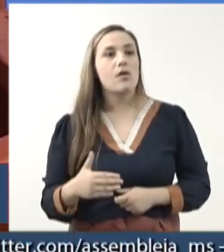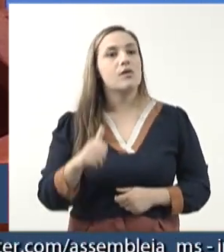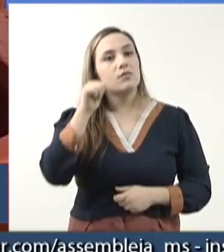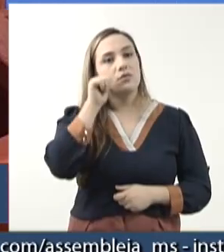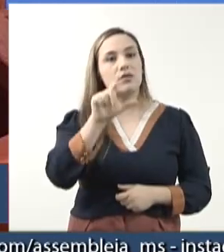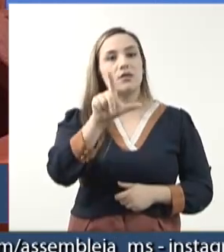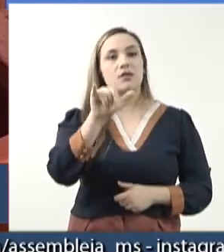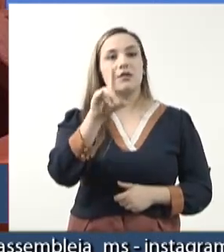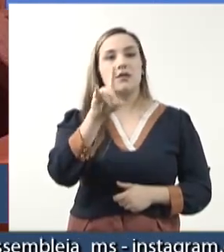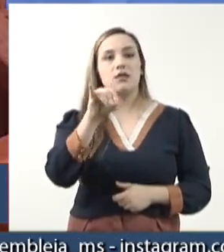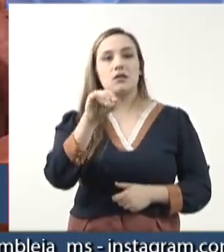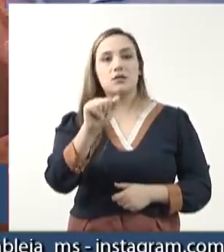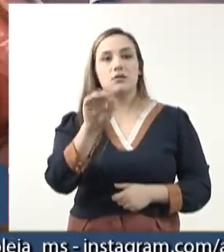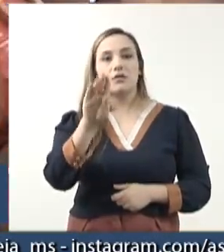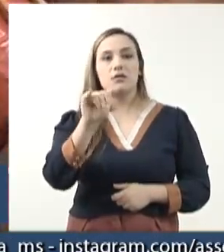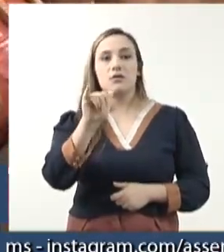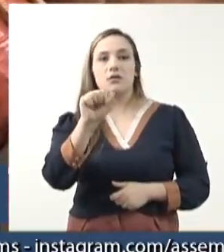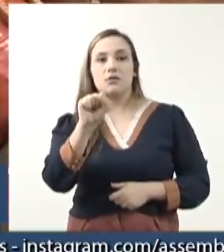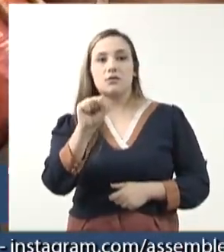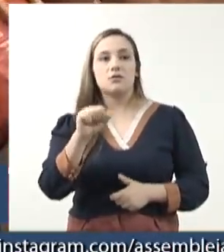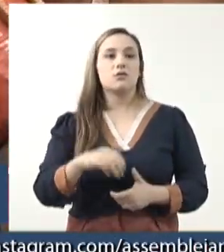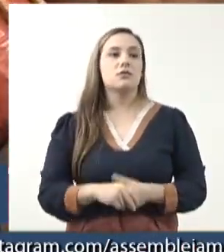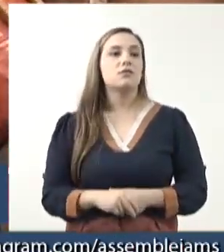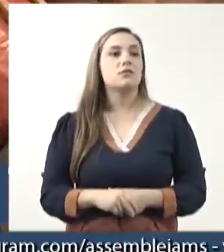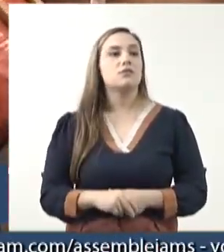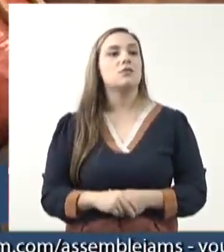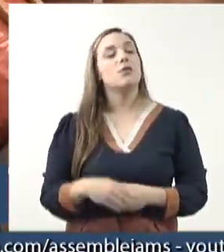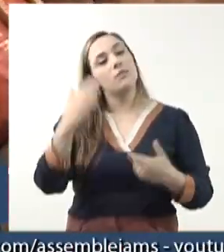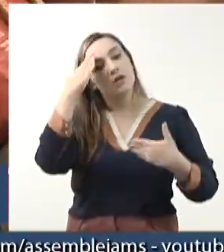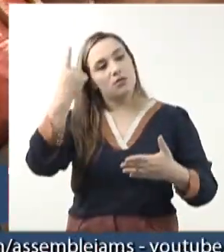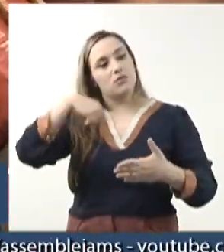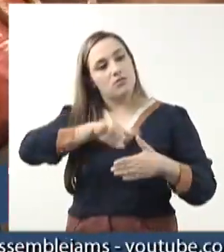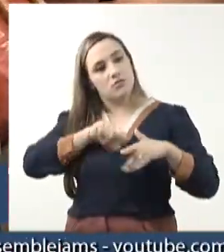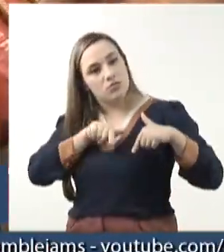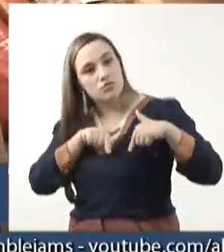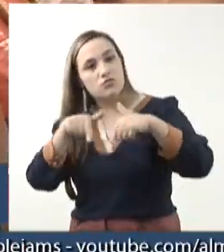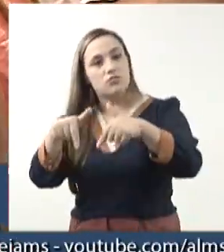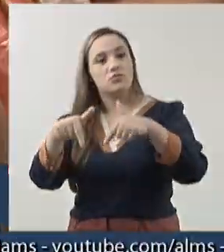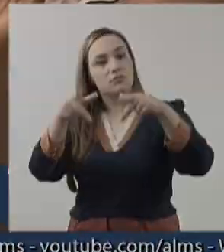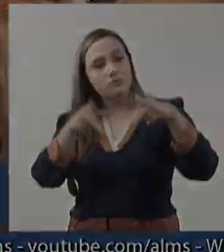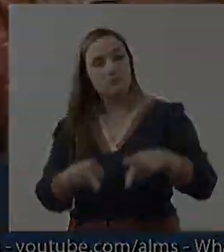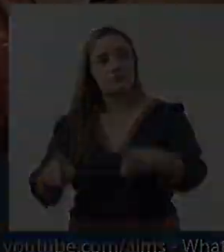Lídia Baez. Então, muito obrigada e seguimos em frente. Obrigada, presidente.